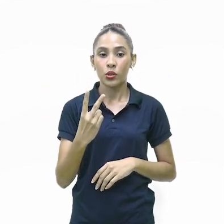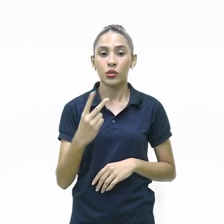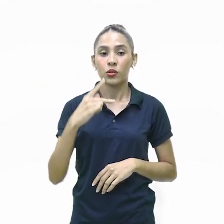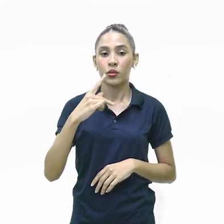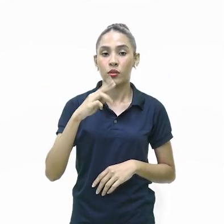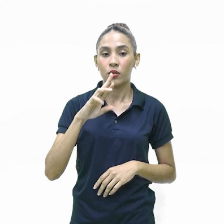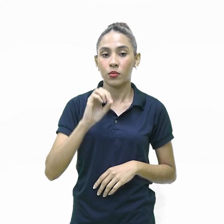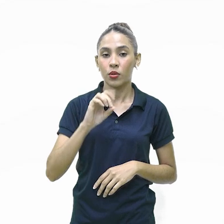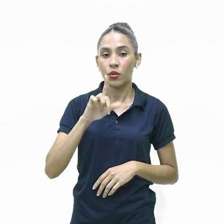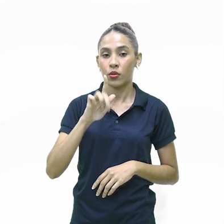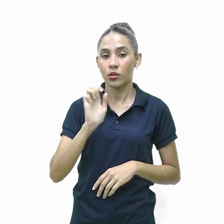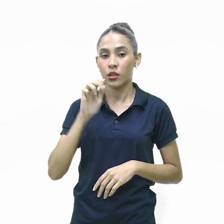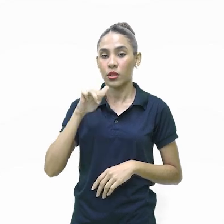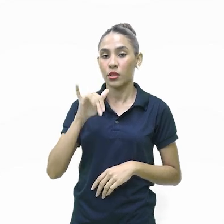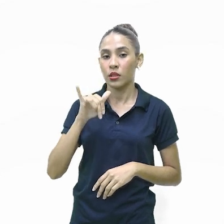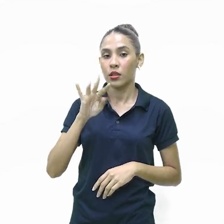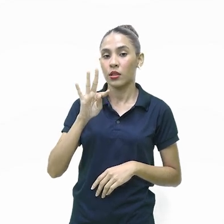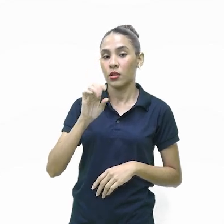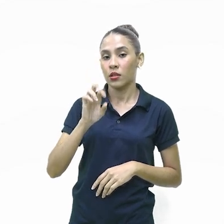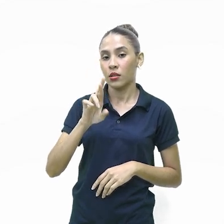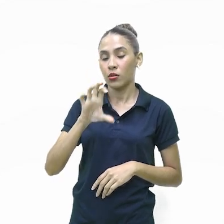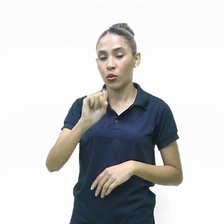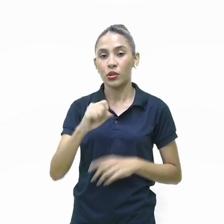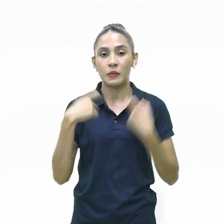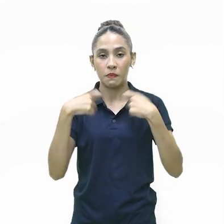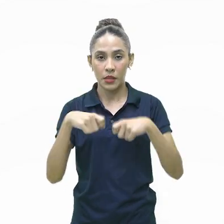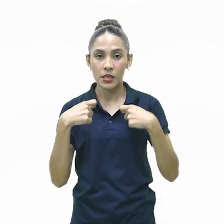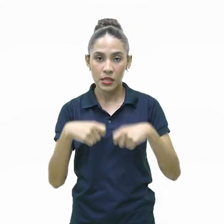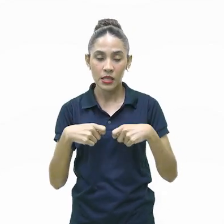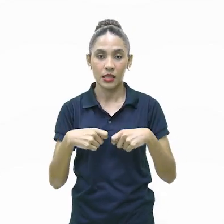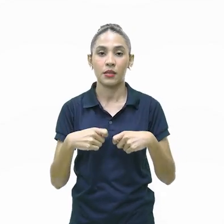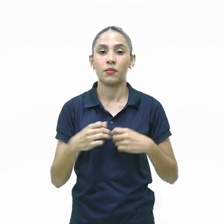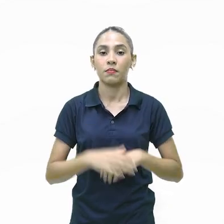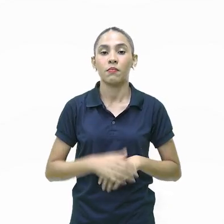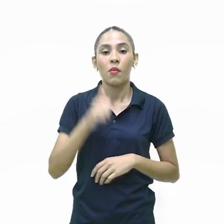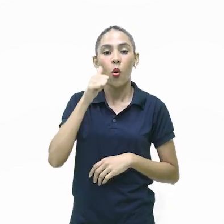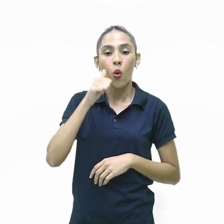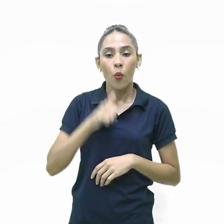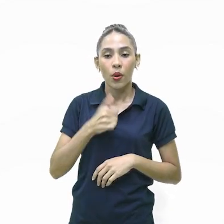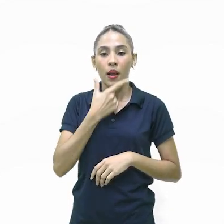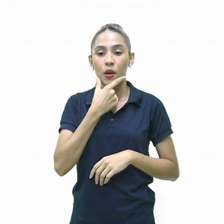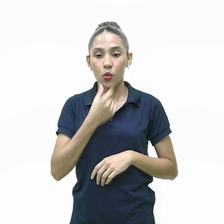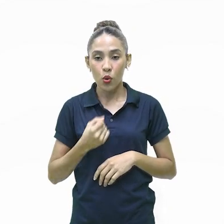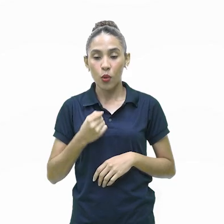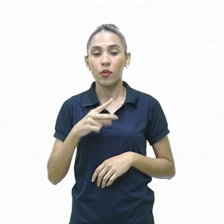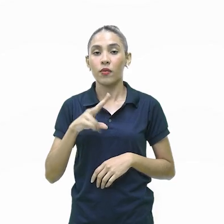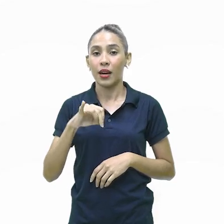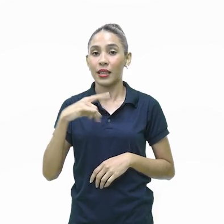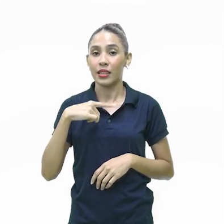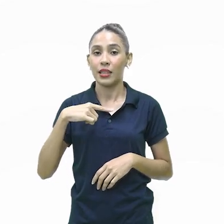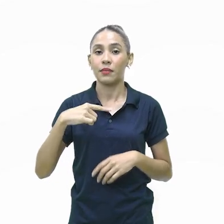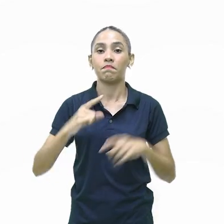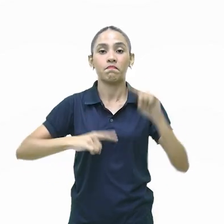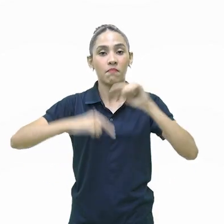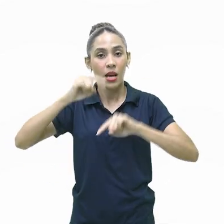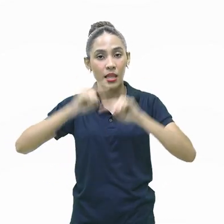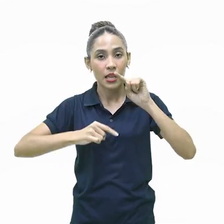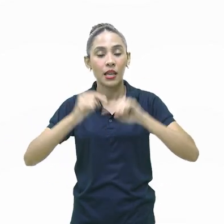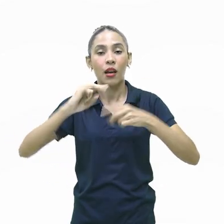progenitores, ou seja, é necessário indivíduos aí que vão ter o seu material